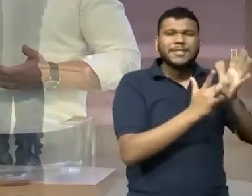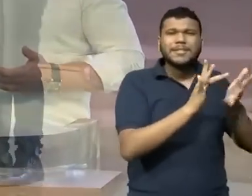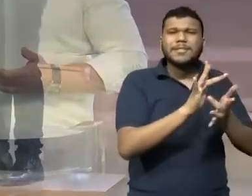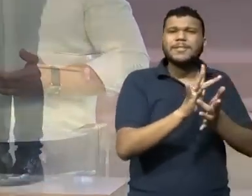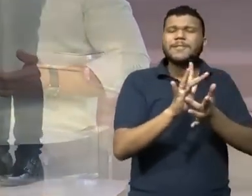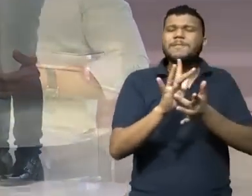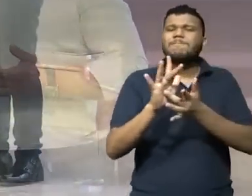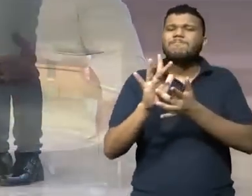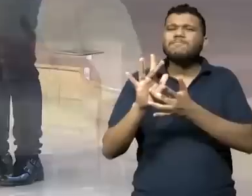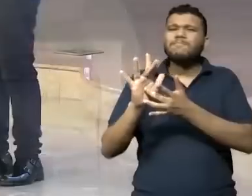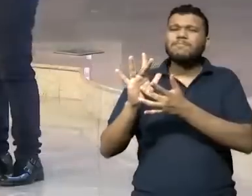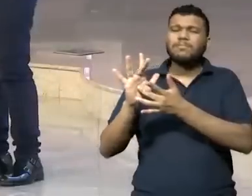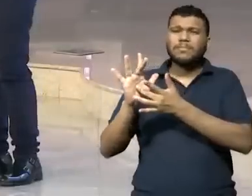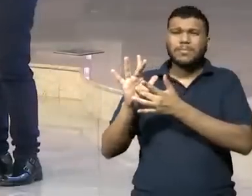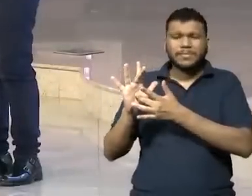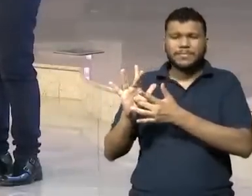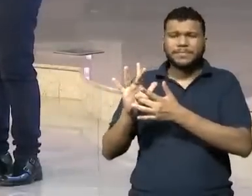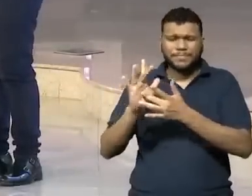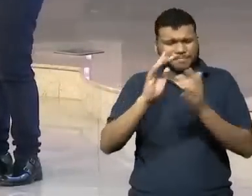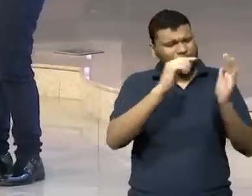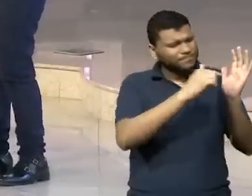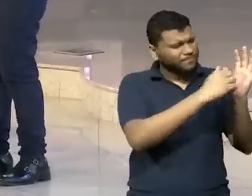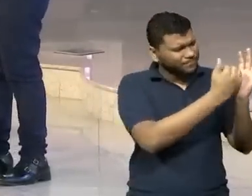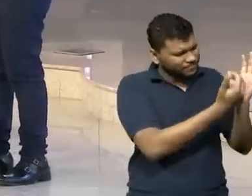lá na cruz